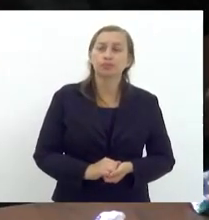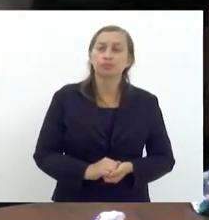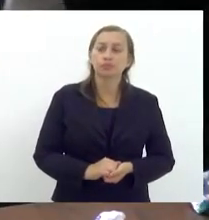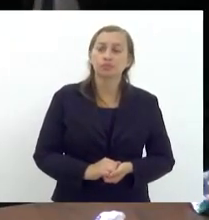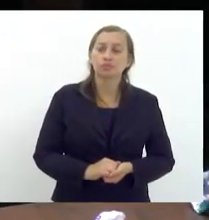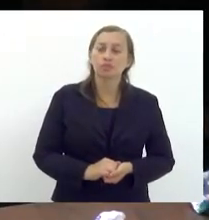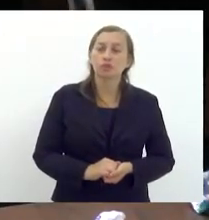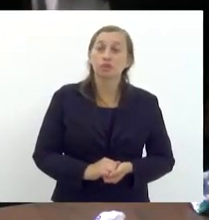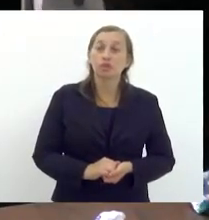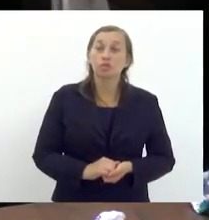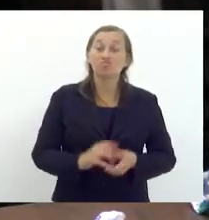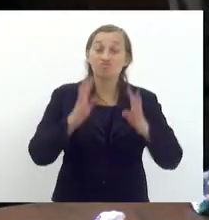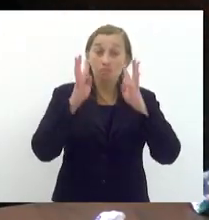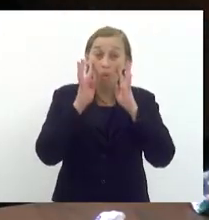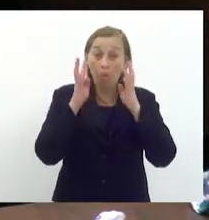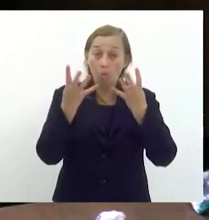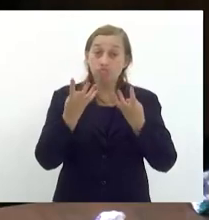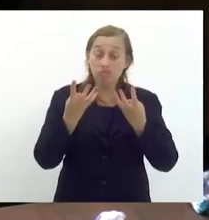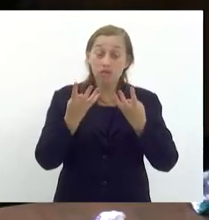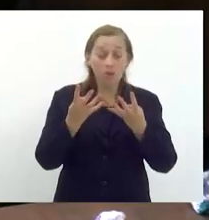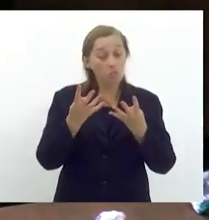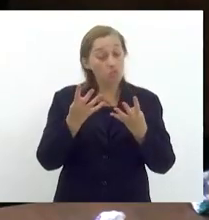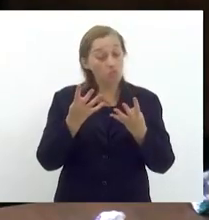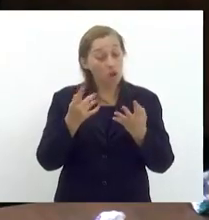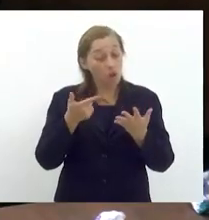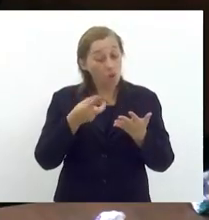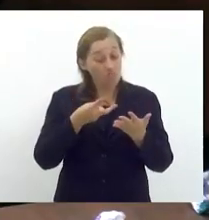o que me chama aqui atenção